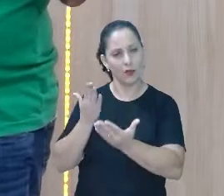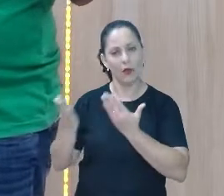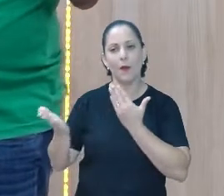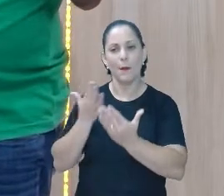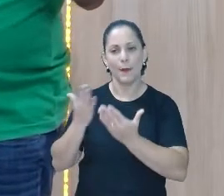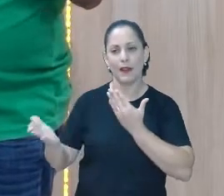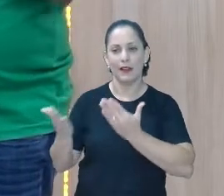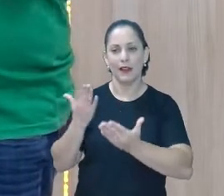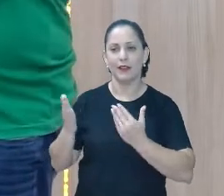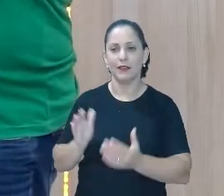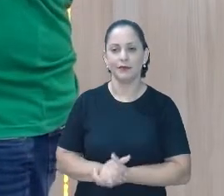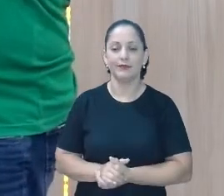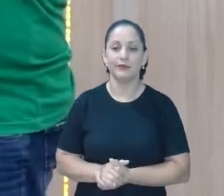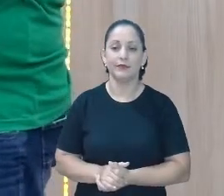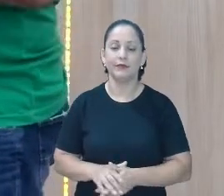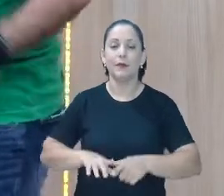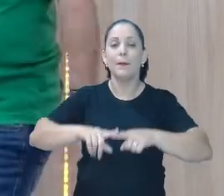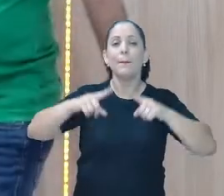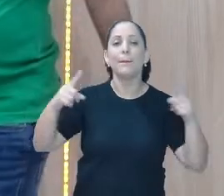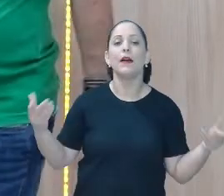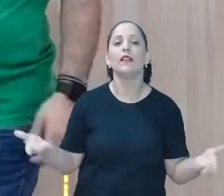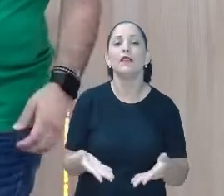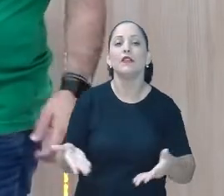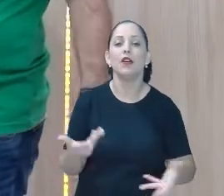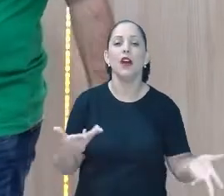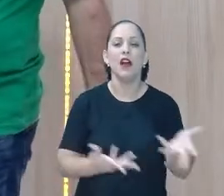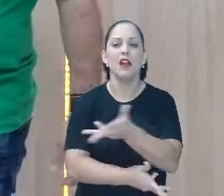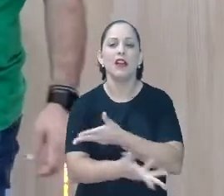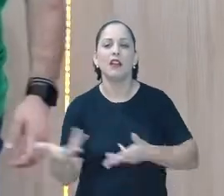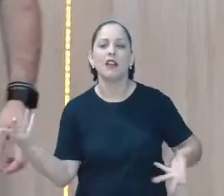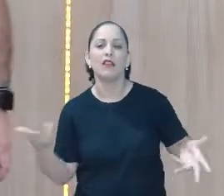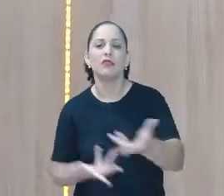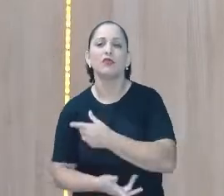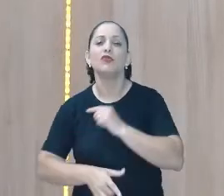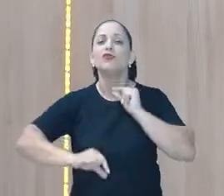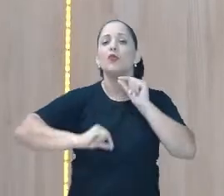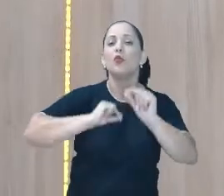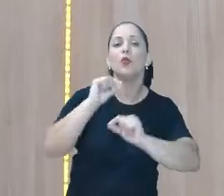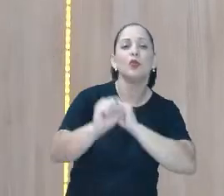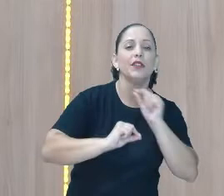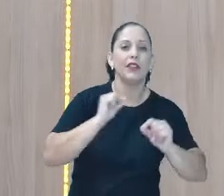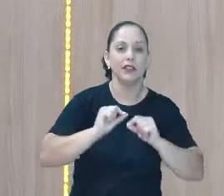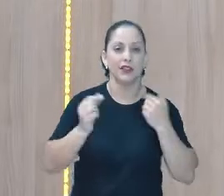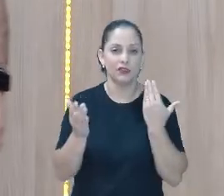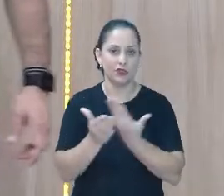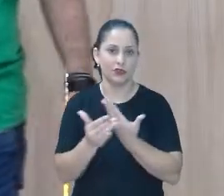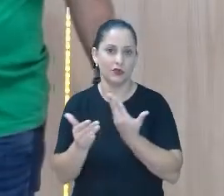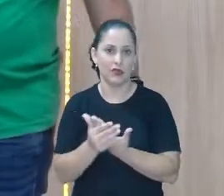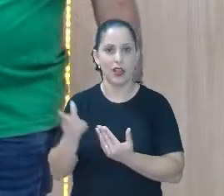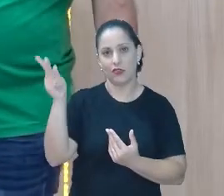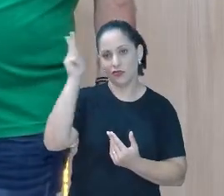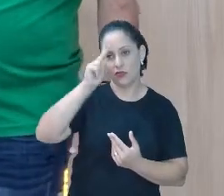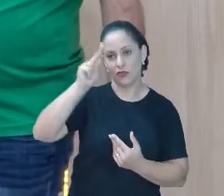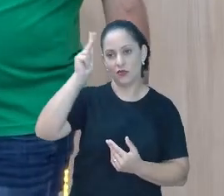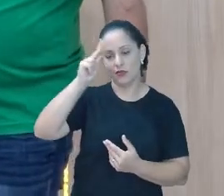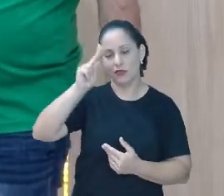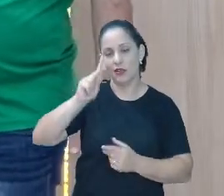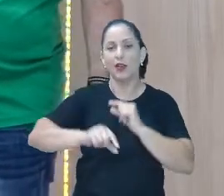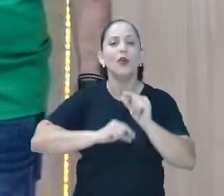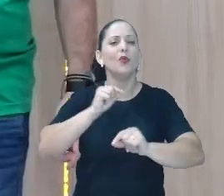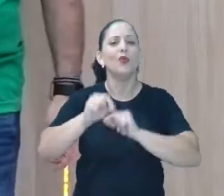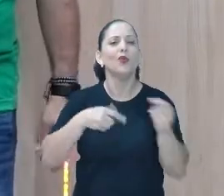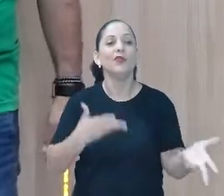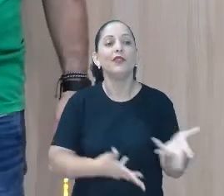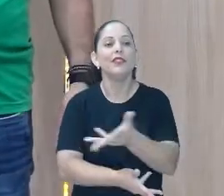comparações, ok? Essas relações, né, que a história, né, estuda, né, as relações humanas, né, elas podem